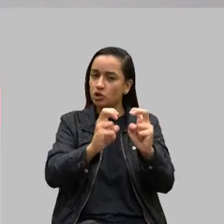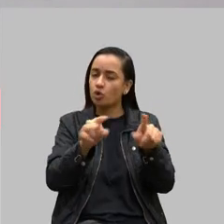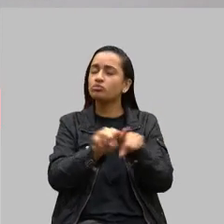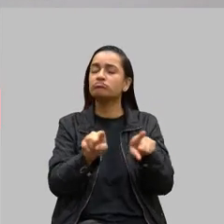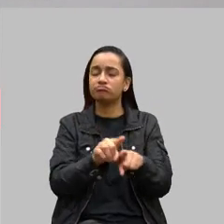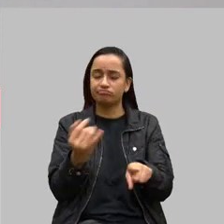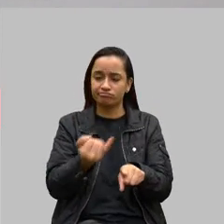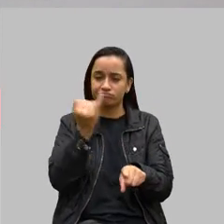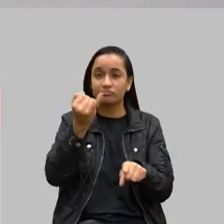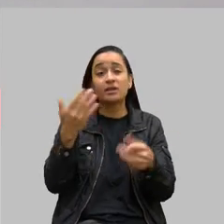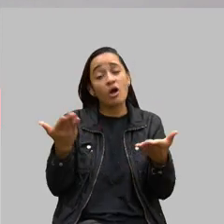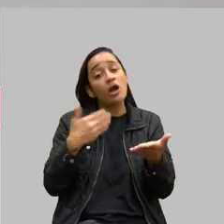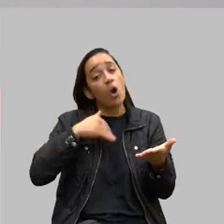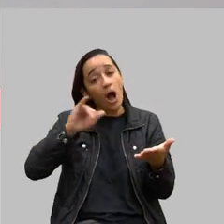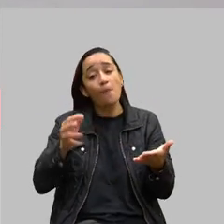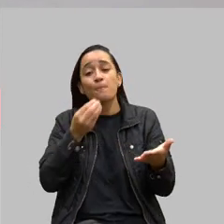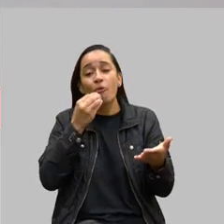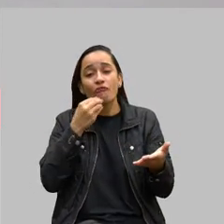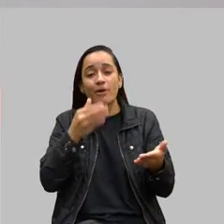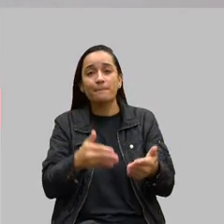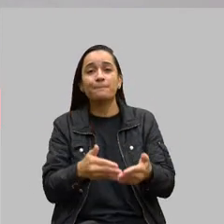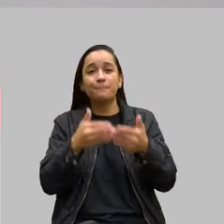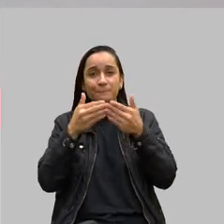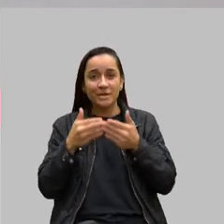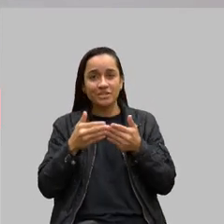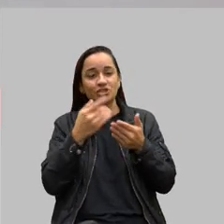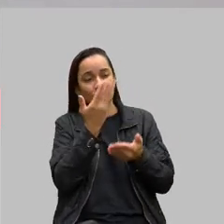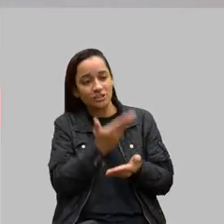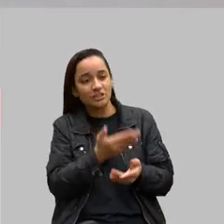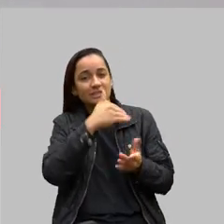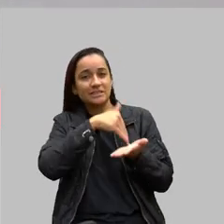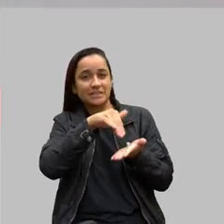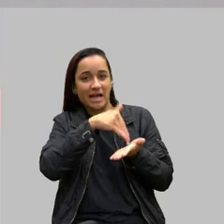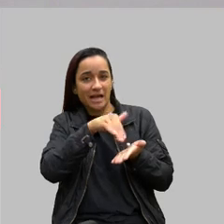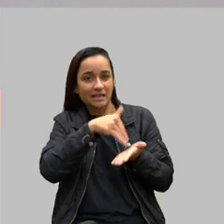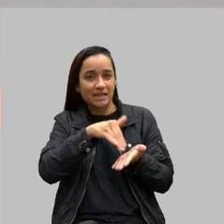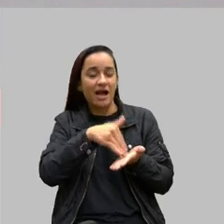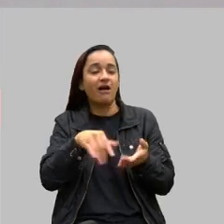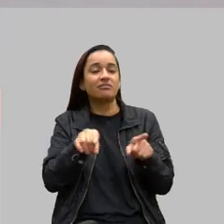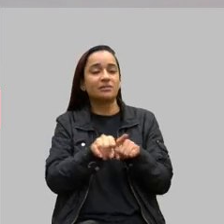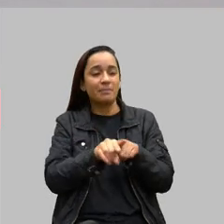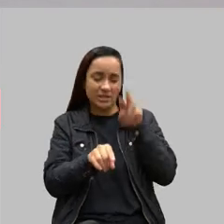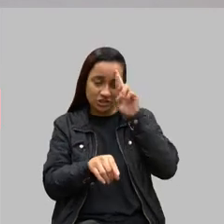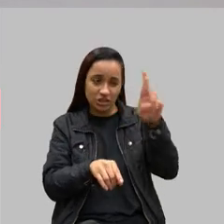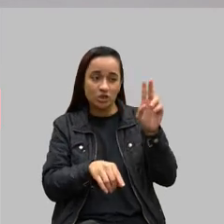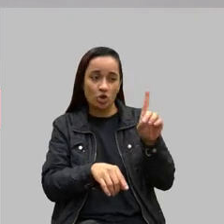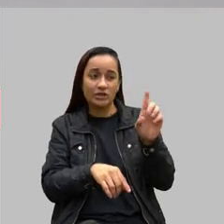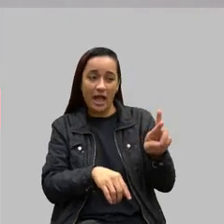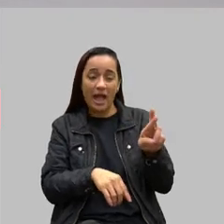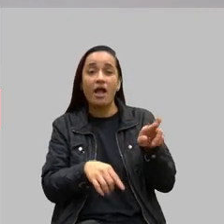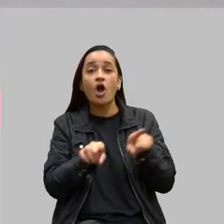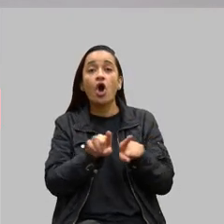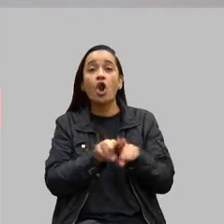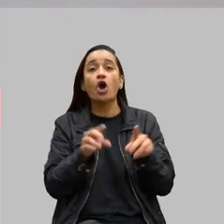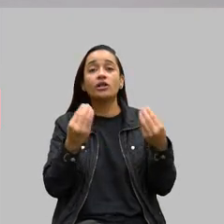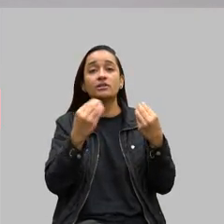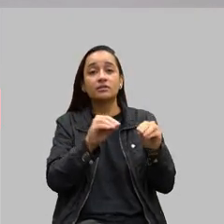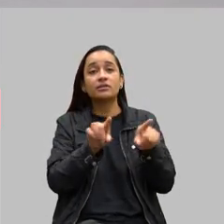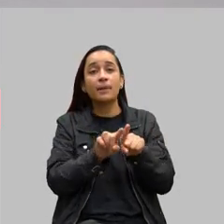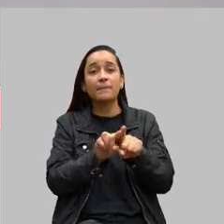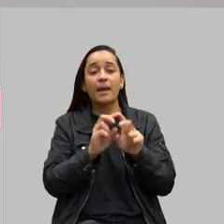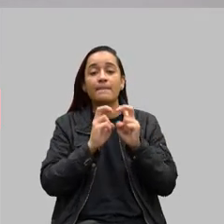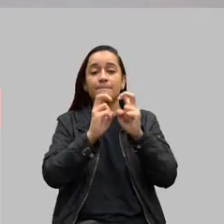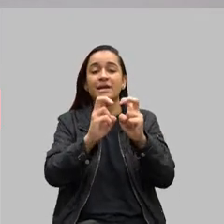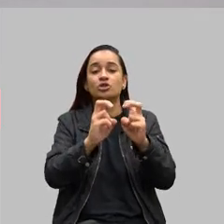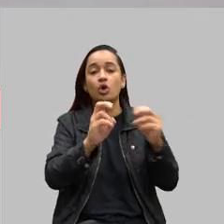já aproveitar e pedir ao nosso secretário ao diretor do Dr que coloque aí no trecho também uma ligação do metrô até o